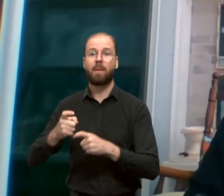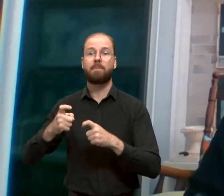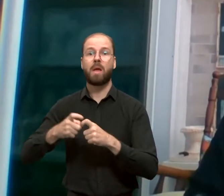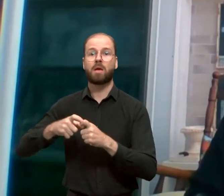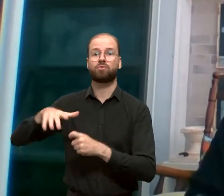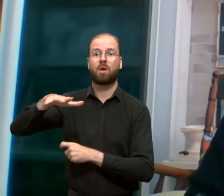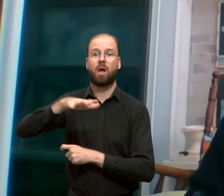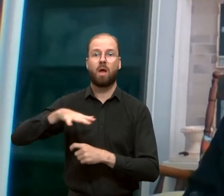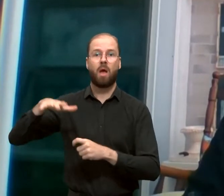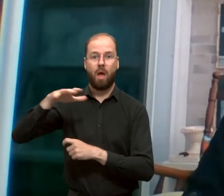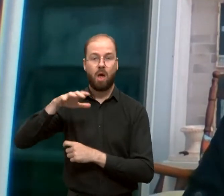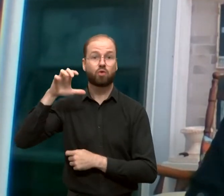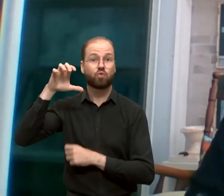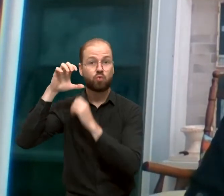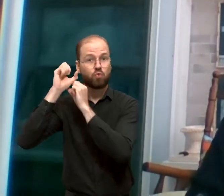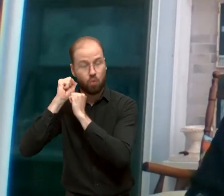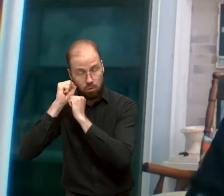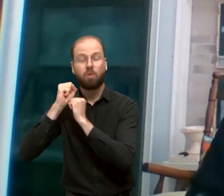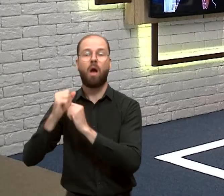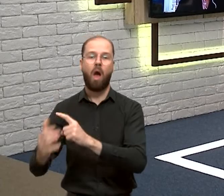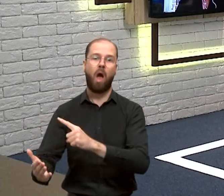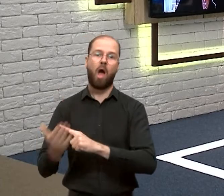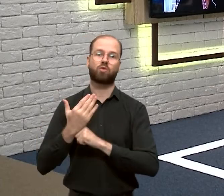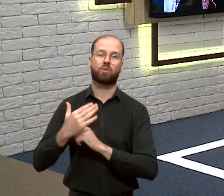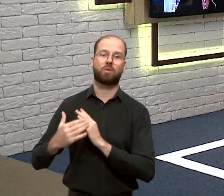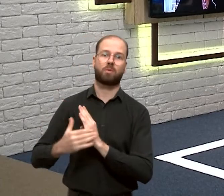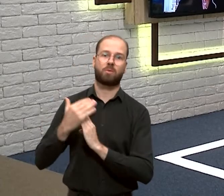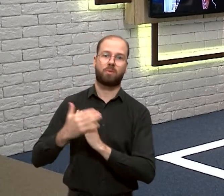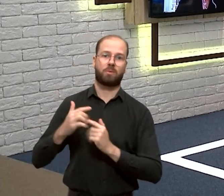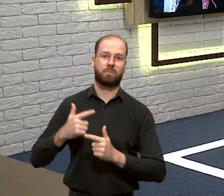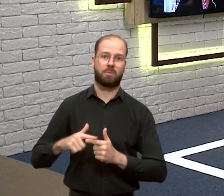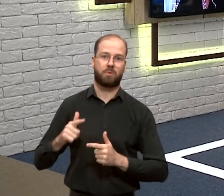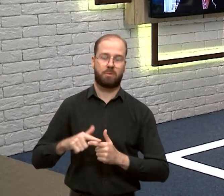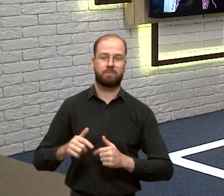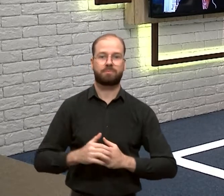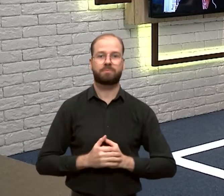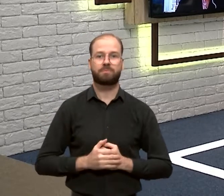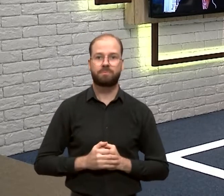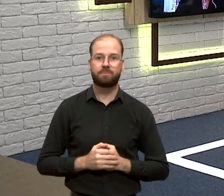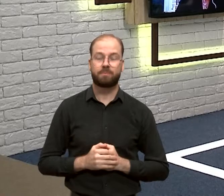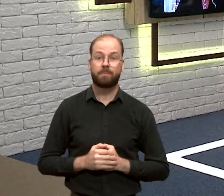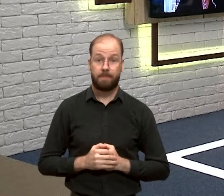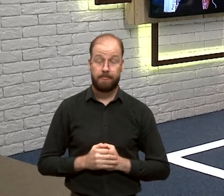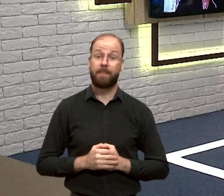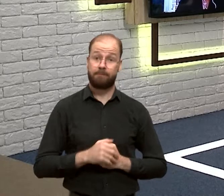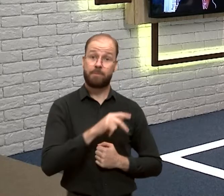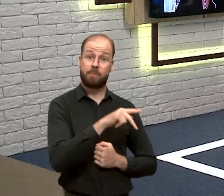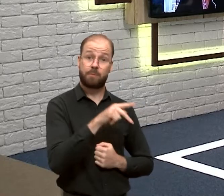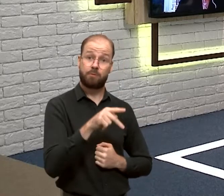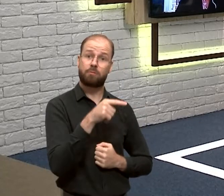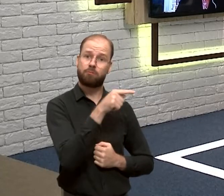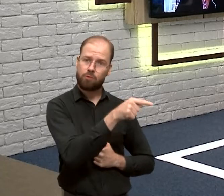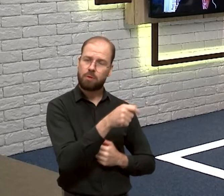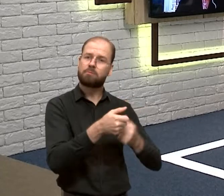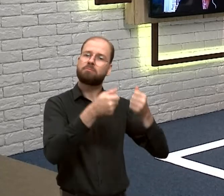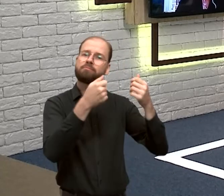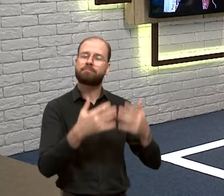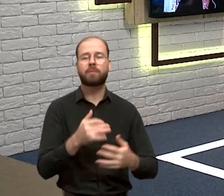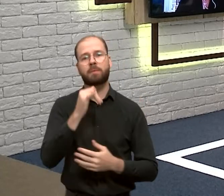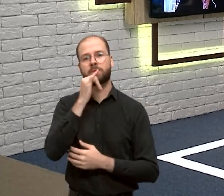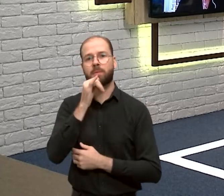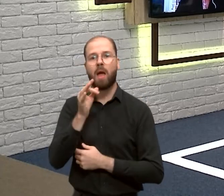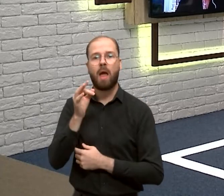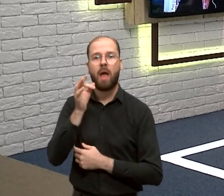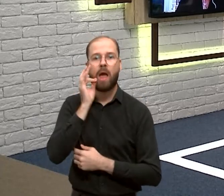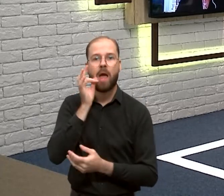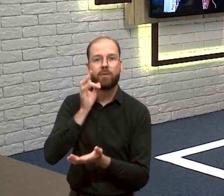cada paciente que está com esse problema. Professora, a senhora citou algumas questões, como o uso de cafeína, o